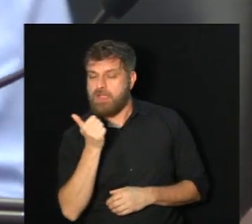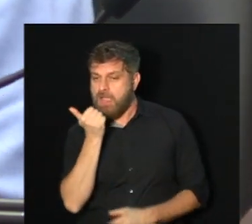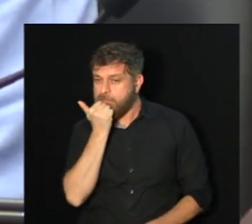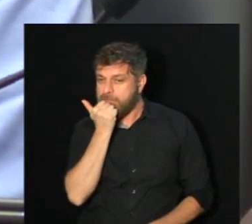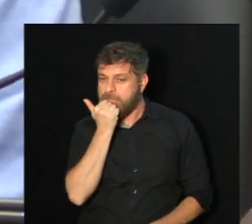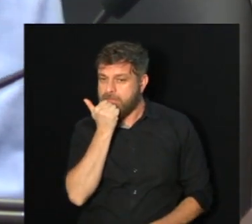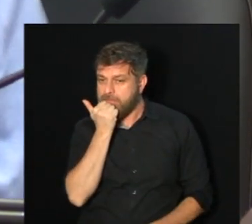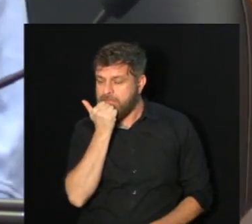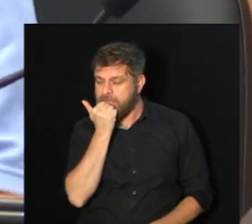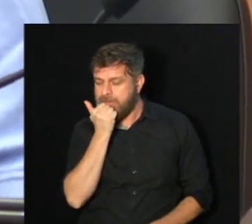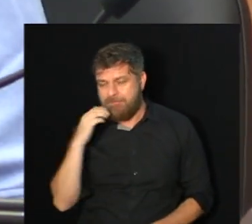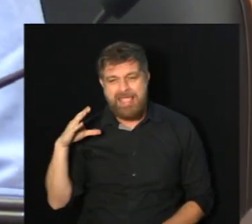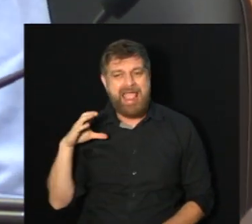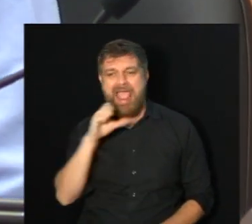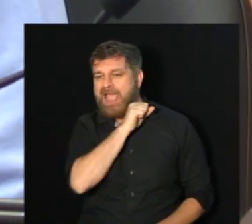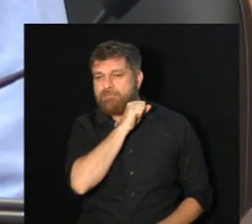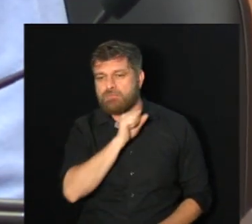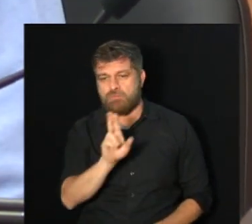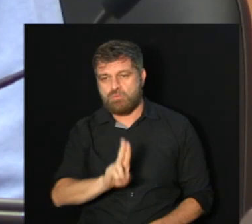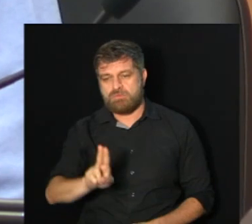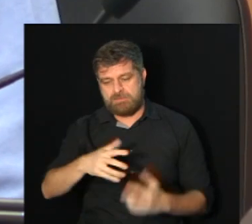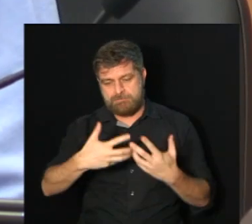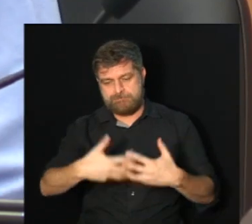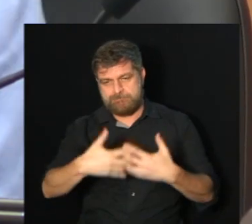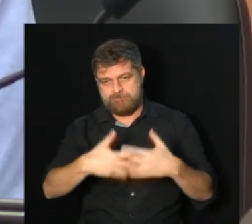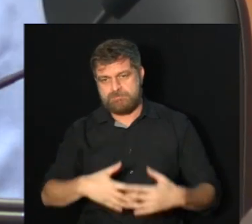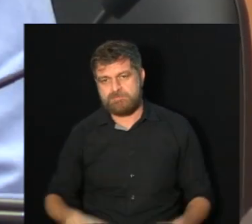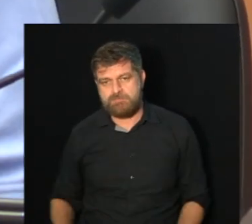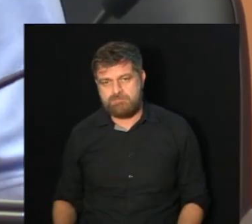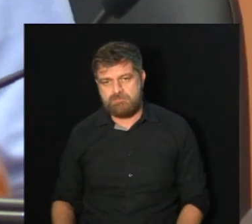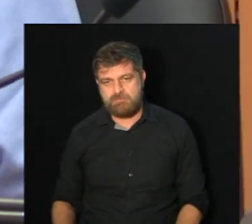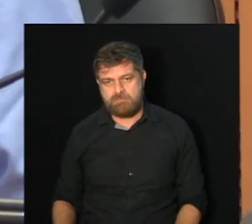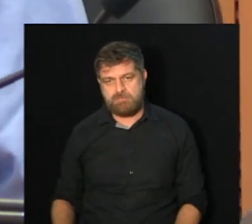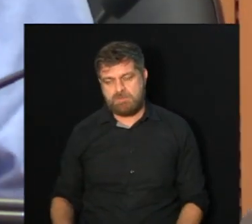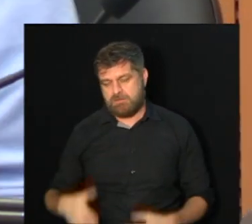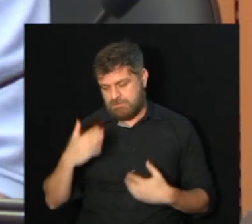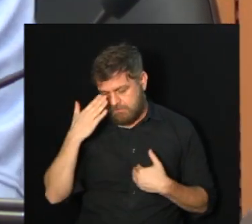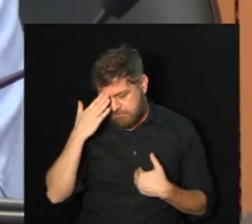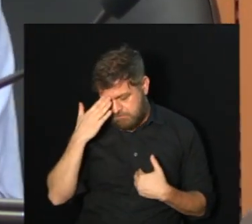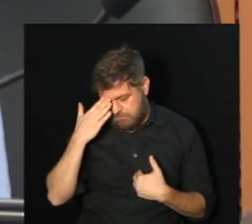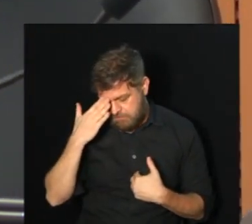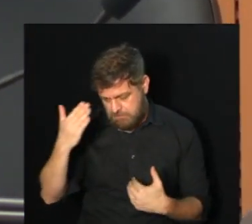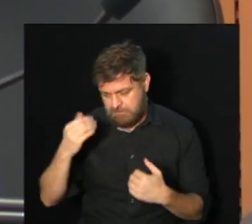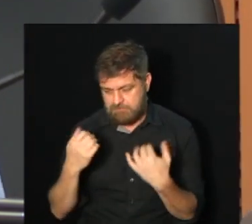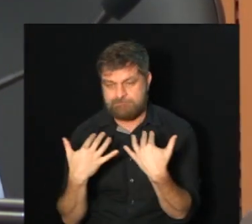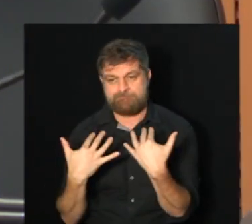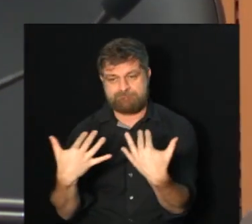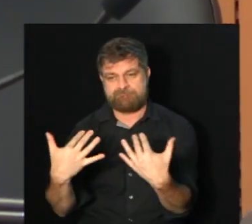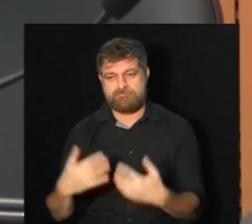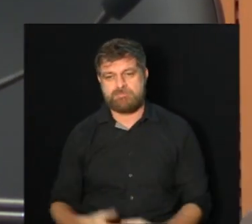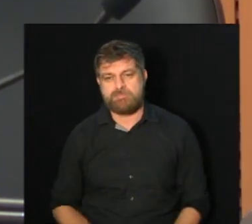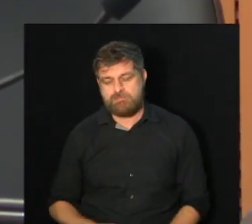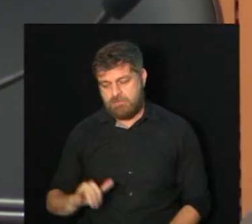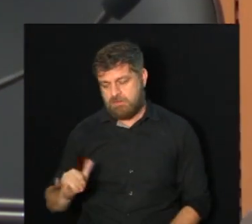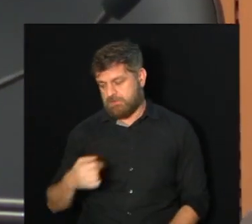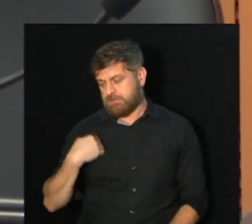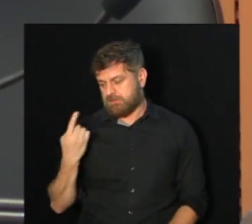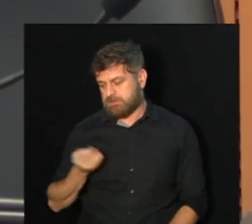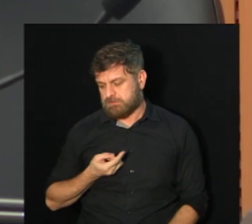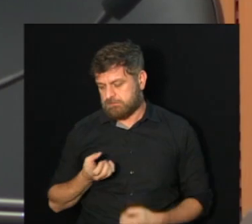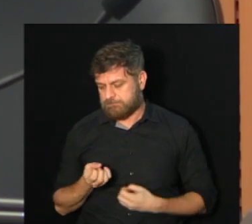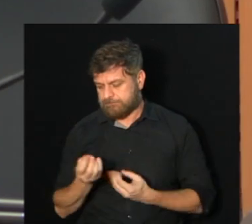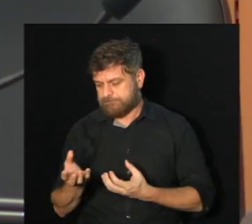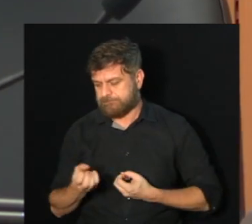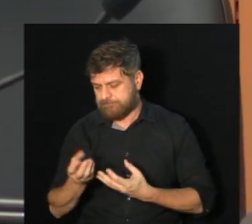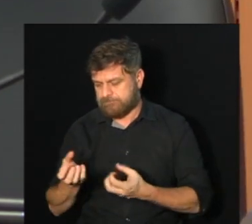bastante utilizados. Muito bem, eu acho que eu queria agradecer aqui a atenção e a oportunidade da gente poder explicar